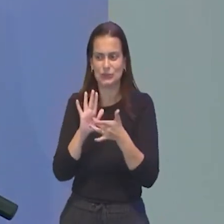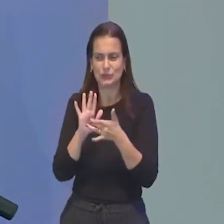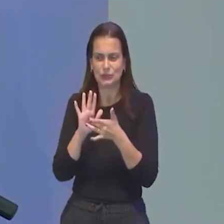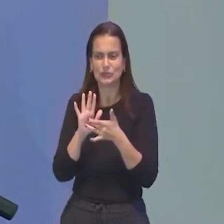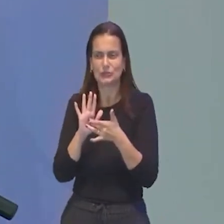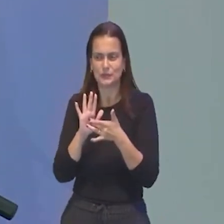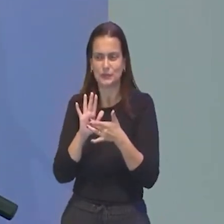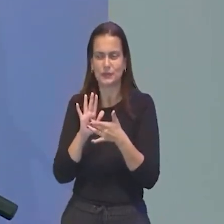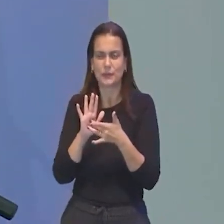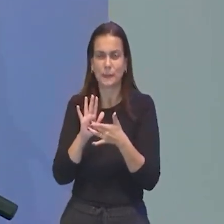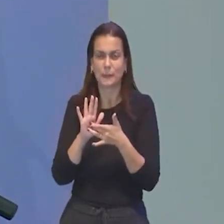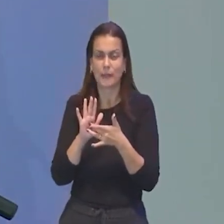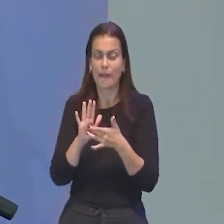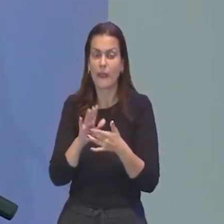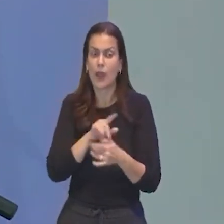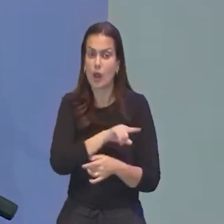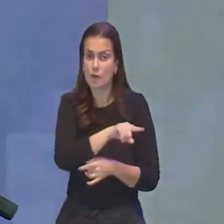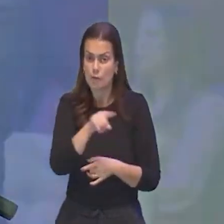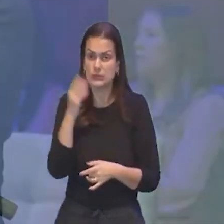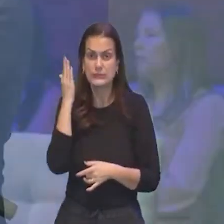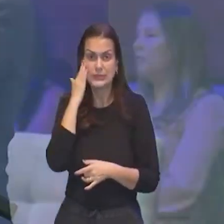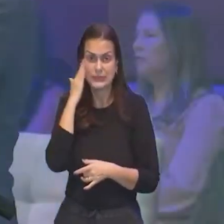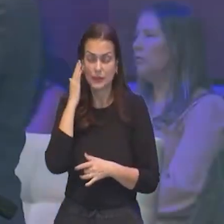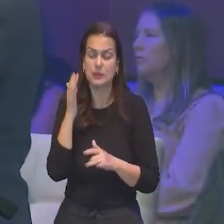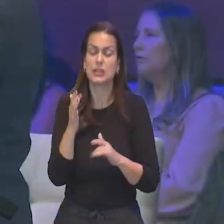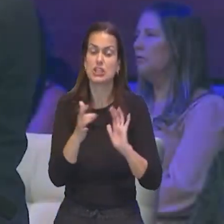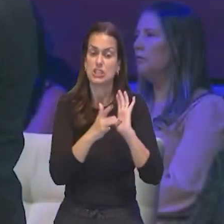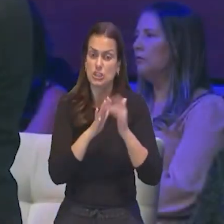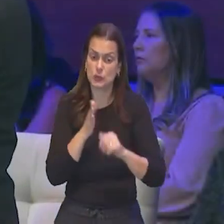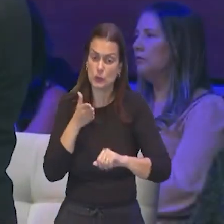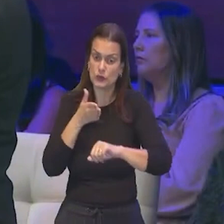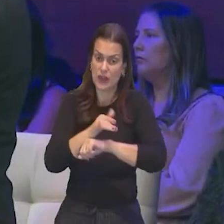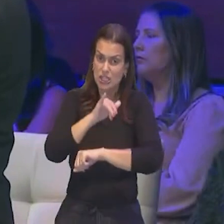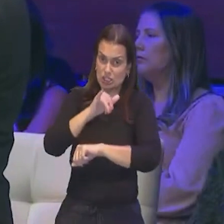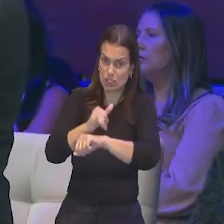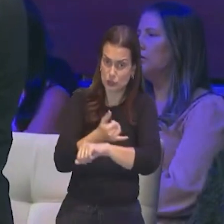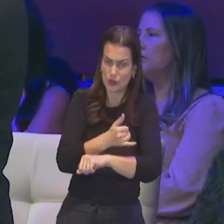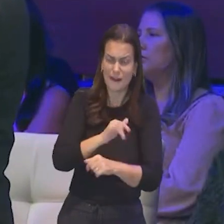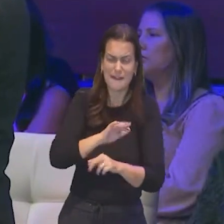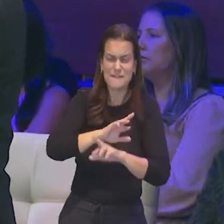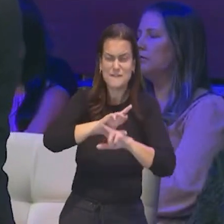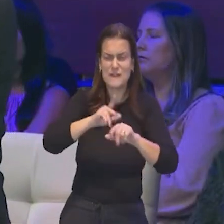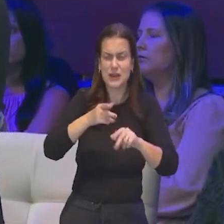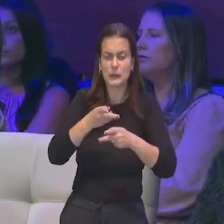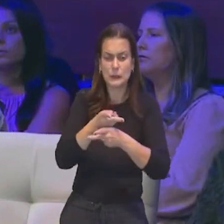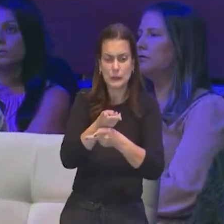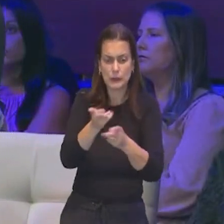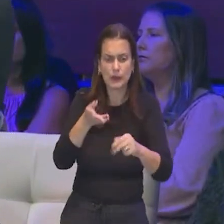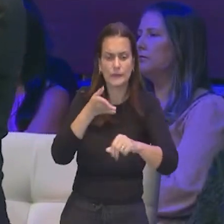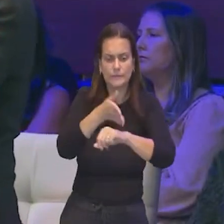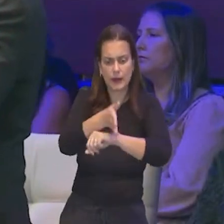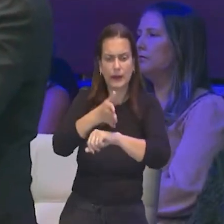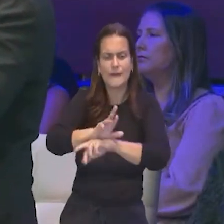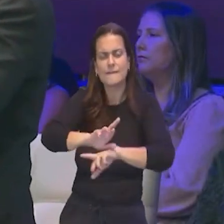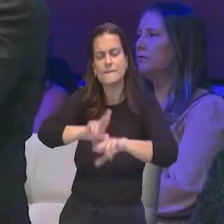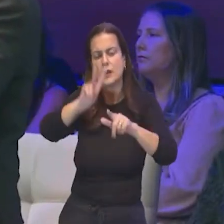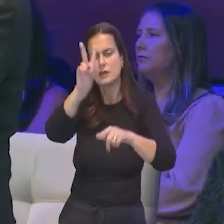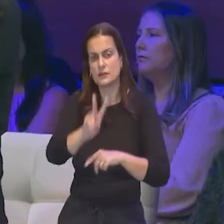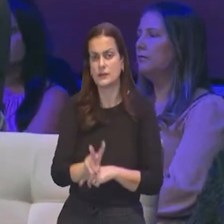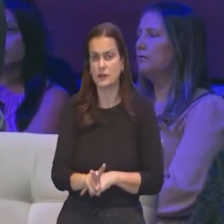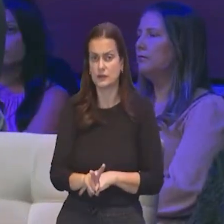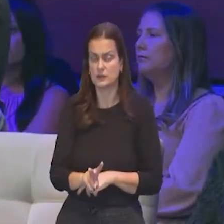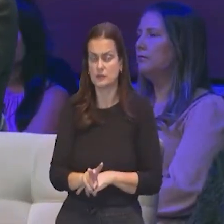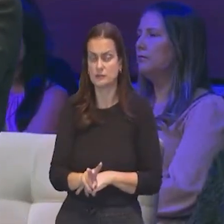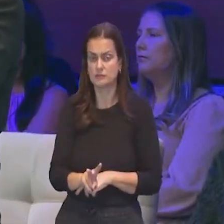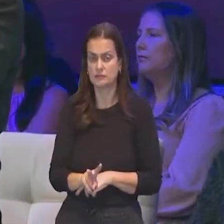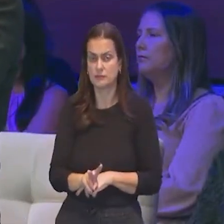do Messias. Os irmãos sabem que Jesus vai a Jerusalém várias vezes, ele foi a Jerusalém várias vezes em sua